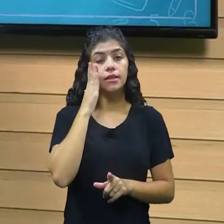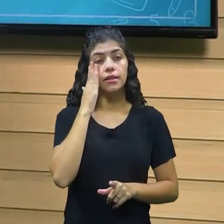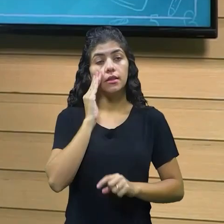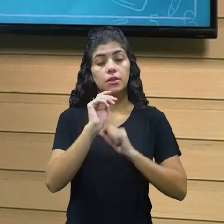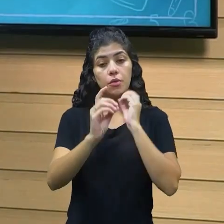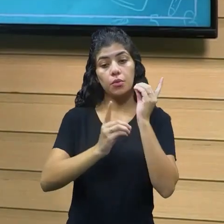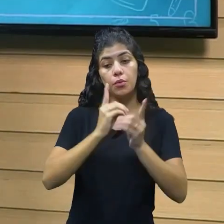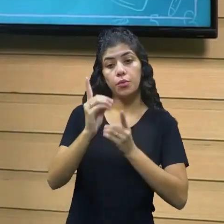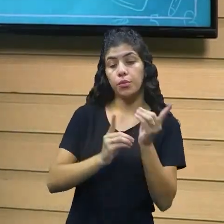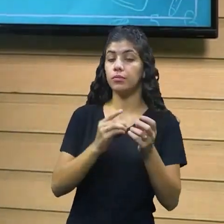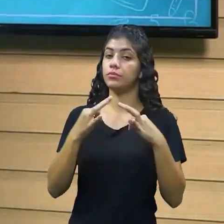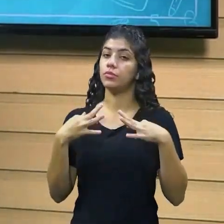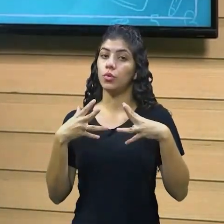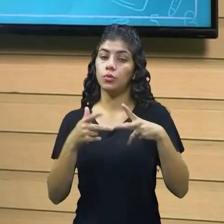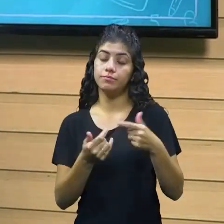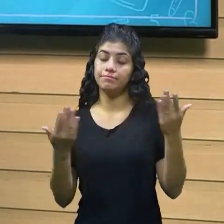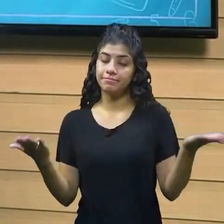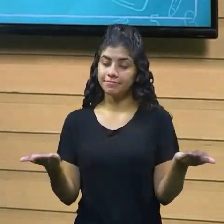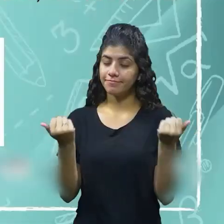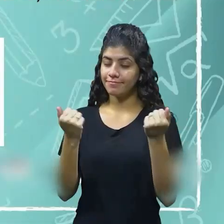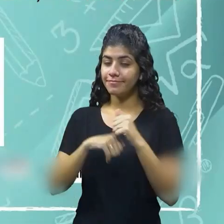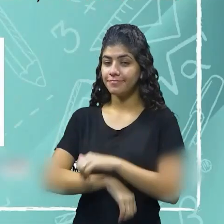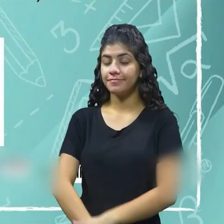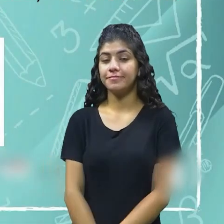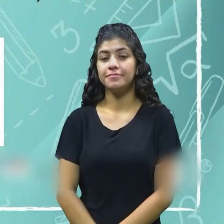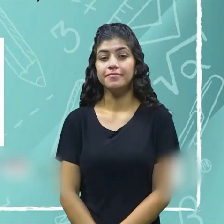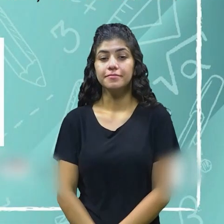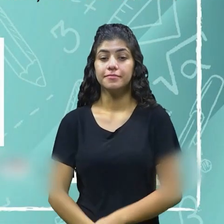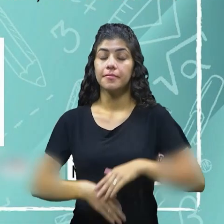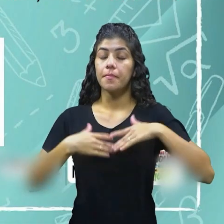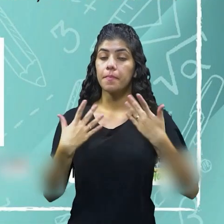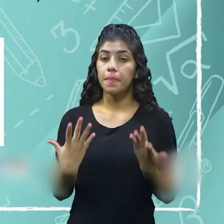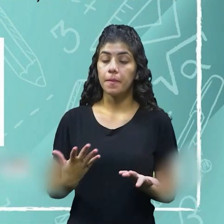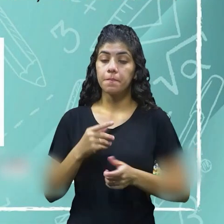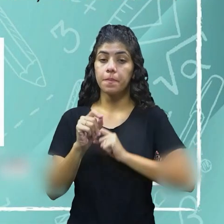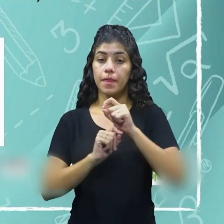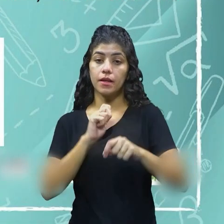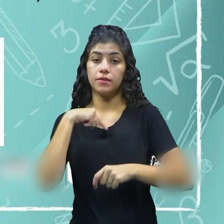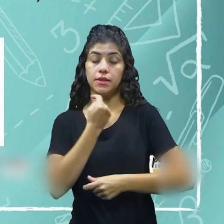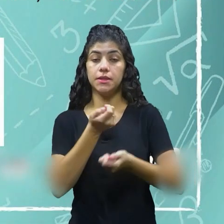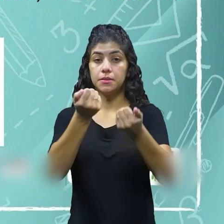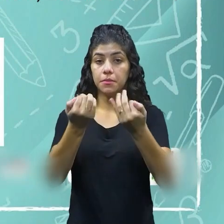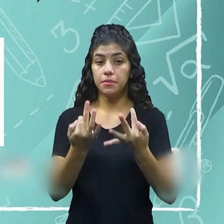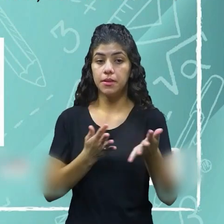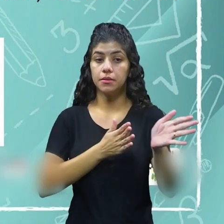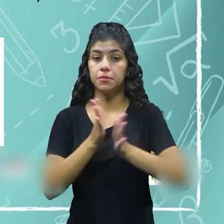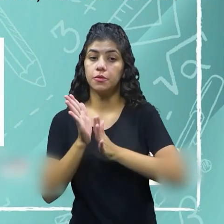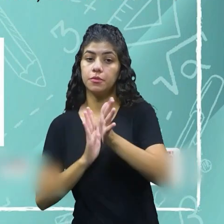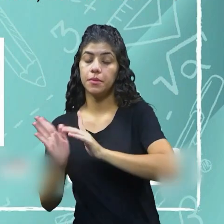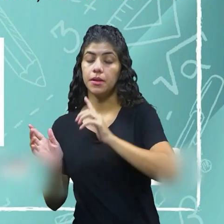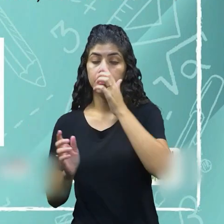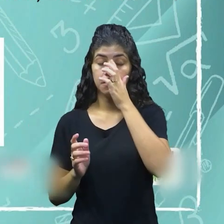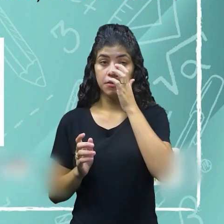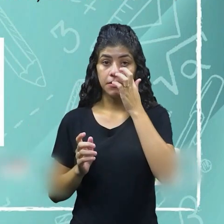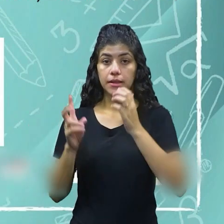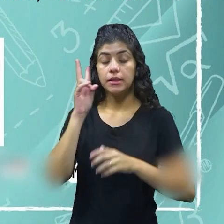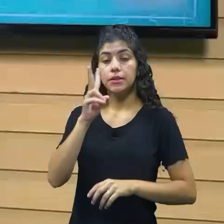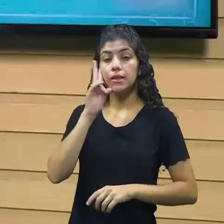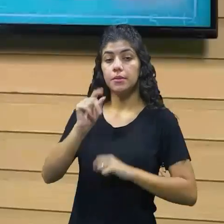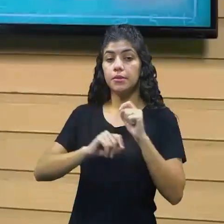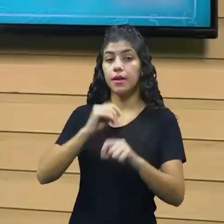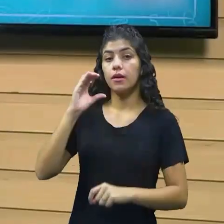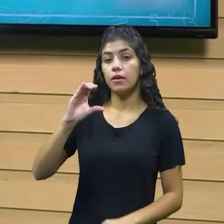trás desses movimentos. Então, vem comigo, vamos lá. Bom, quando a gente fala em movimento, a gente lembra de